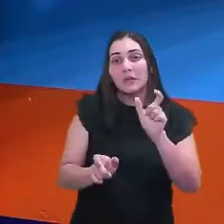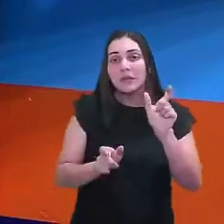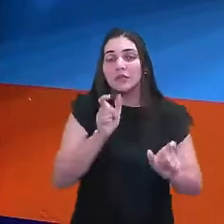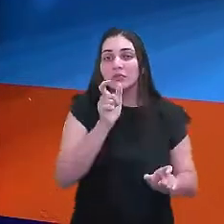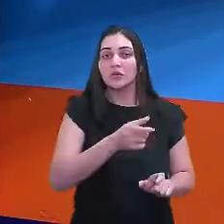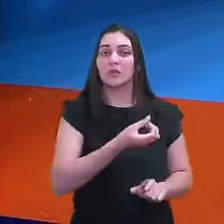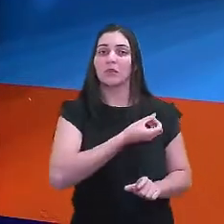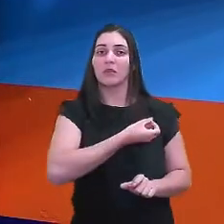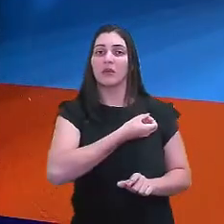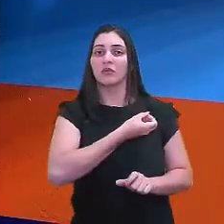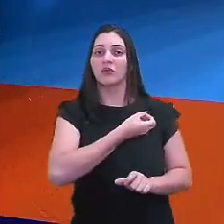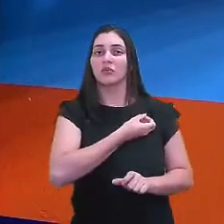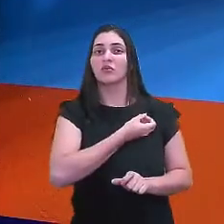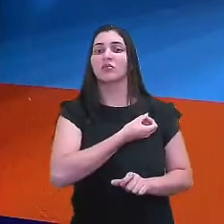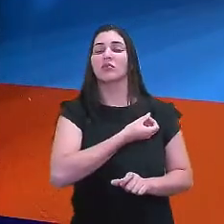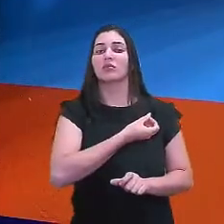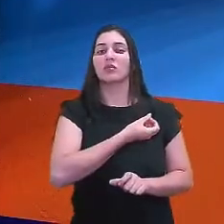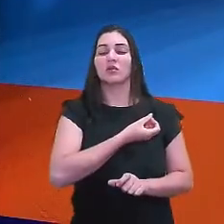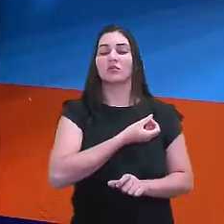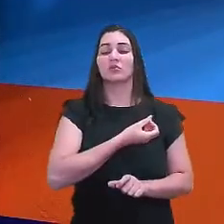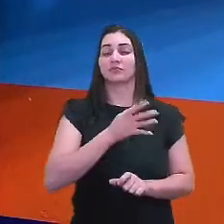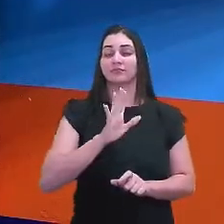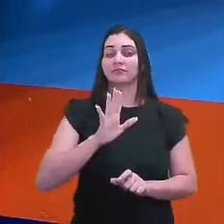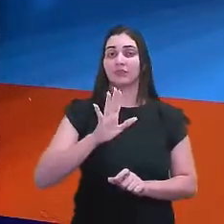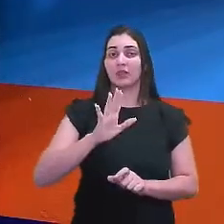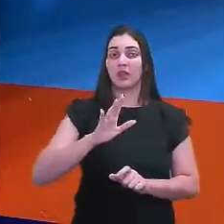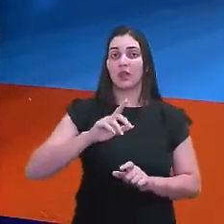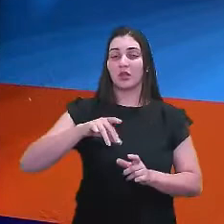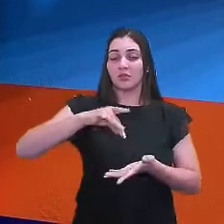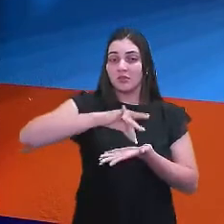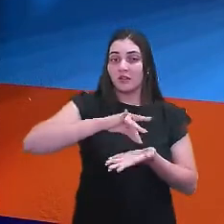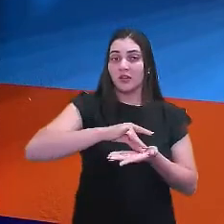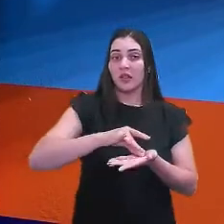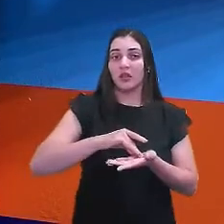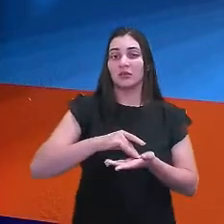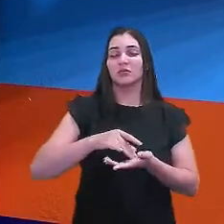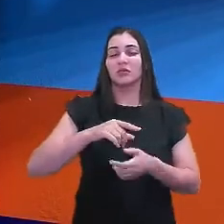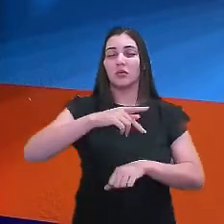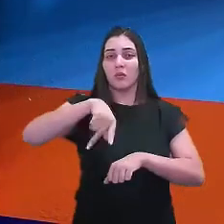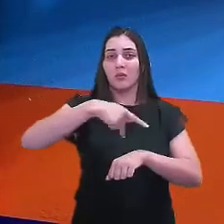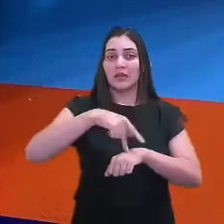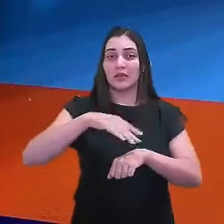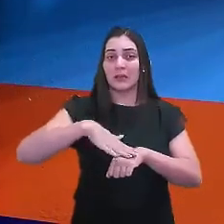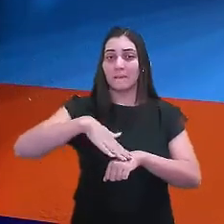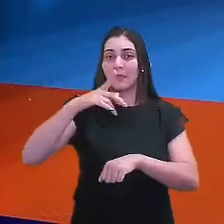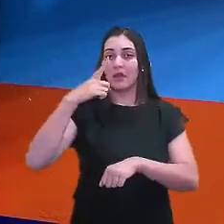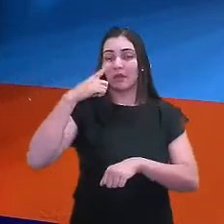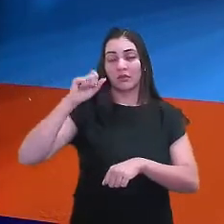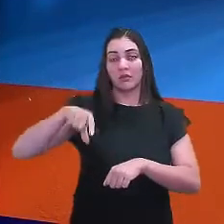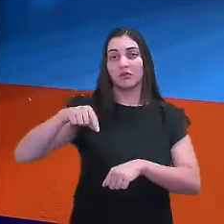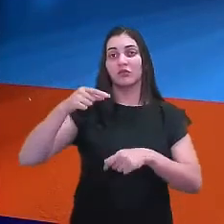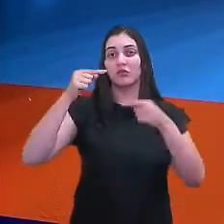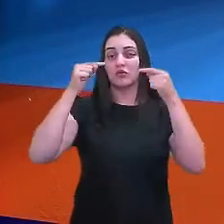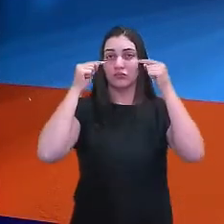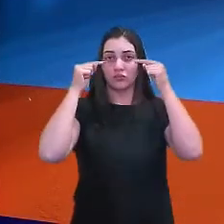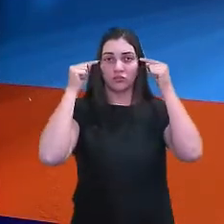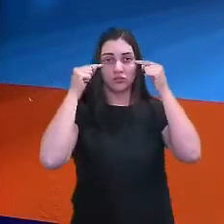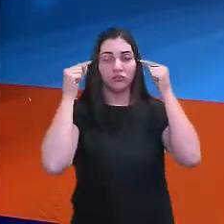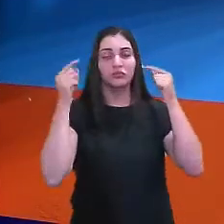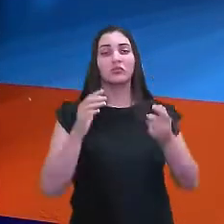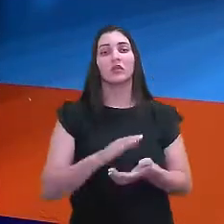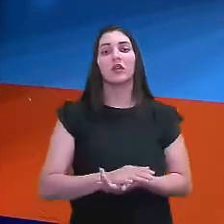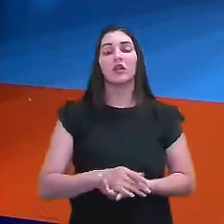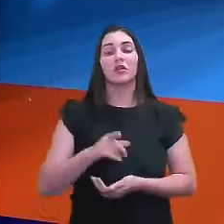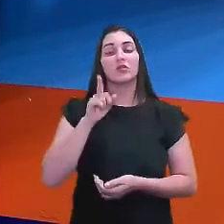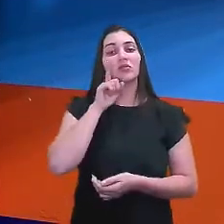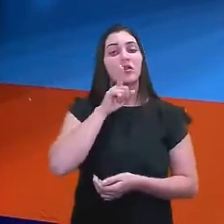país que mais polui é a China. Mas quando eu paro em relação à quantidade por pessoa, é os Estados Unidos, tá? Esse número